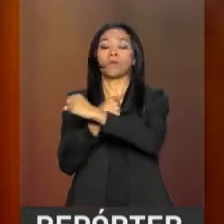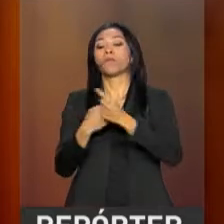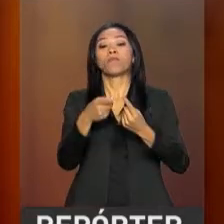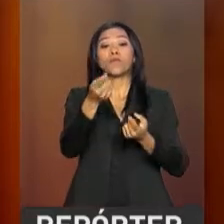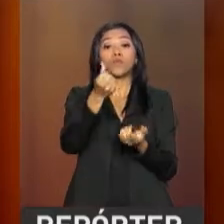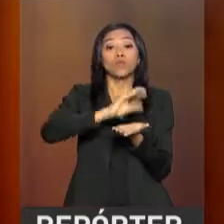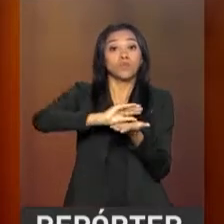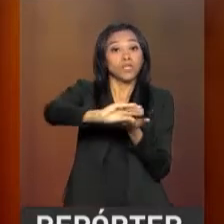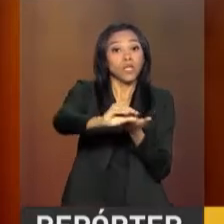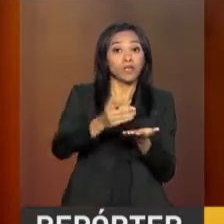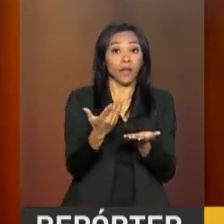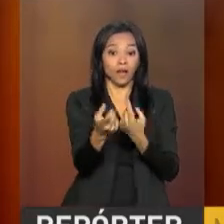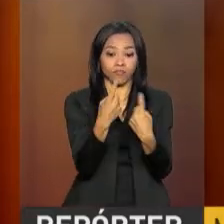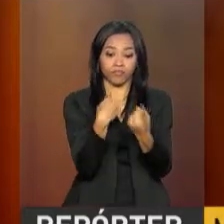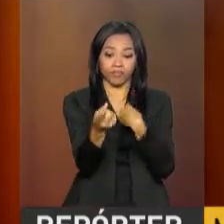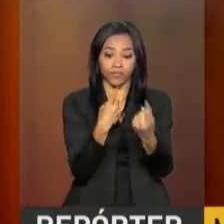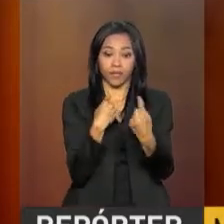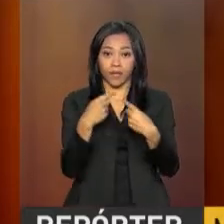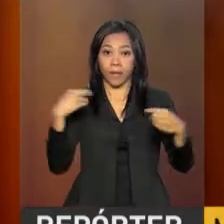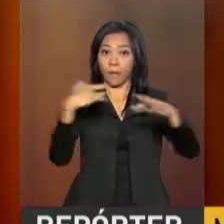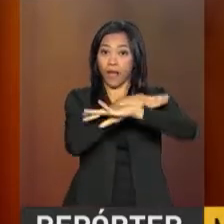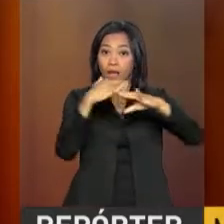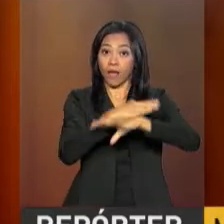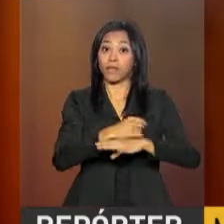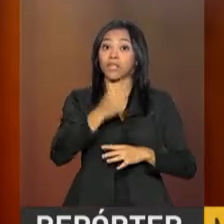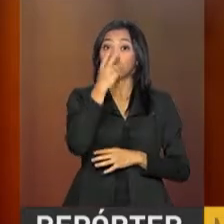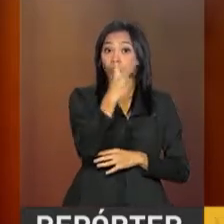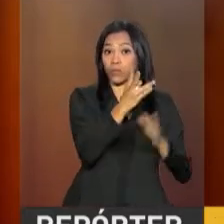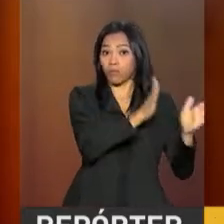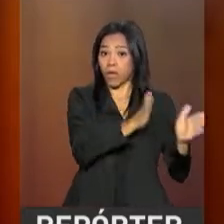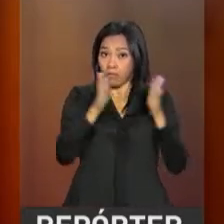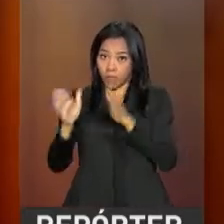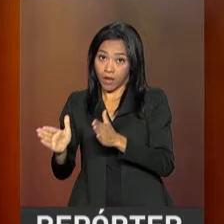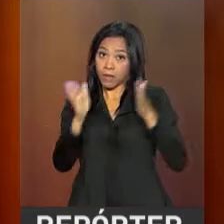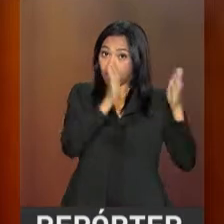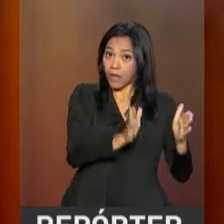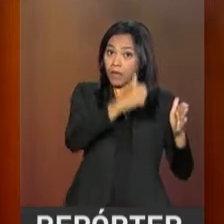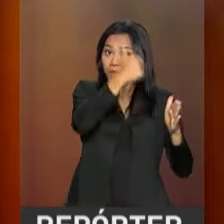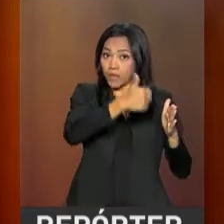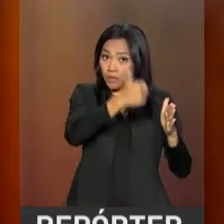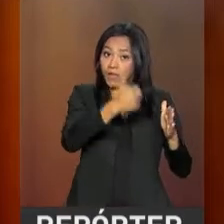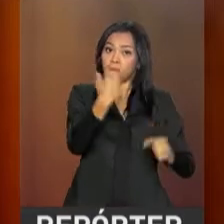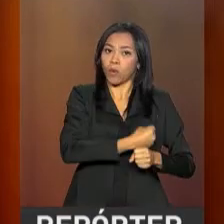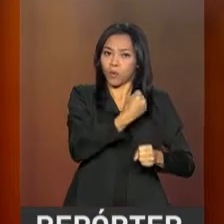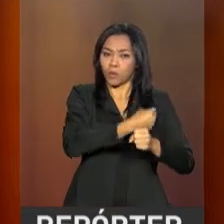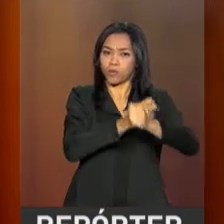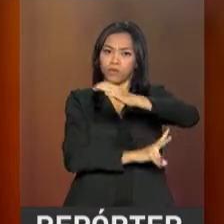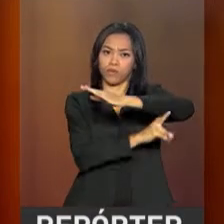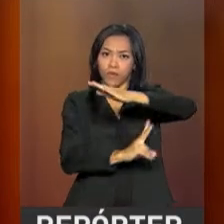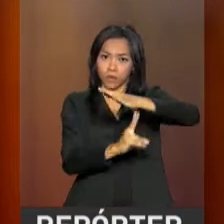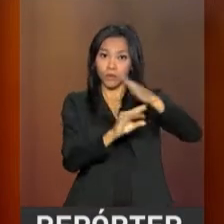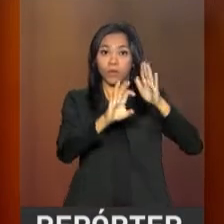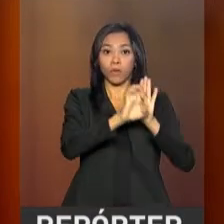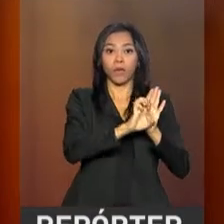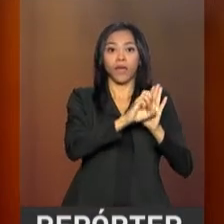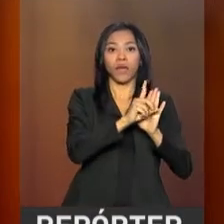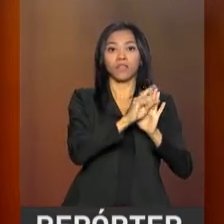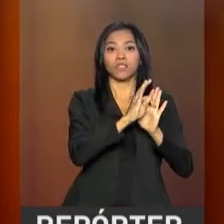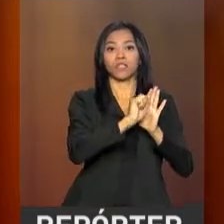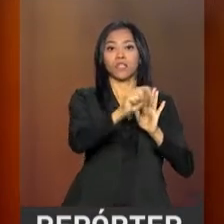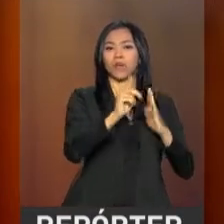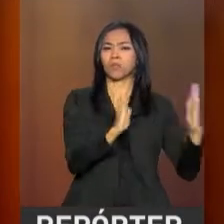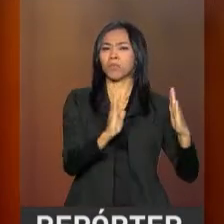vão ter duas fases de licitação na primeira para a construção do viaduto o edital sai em 60